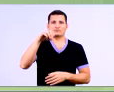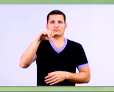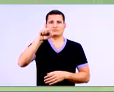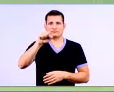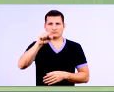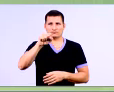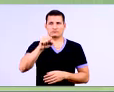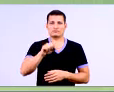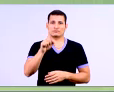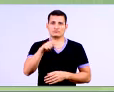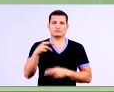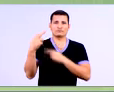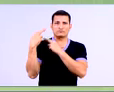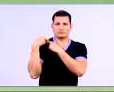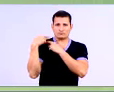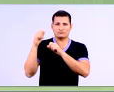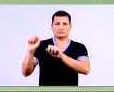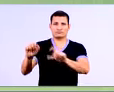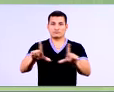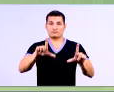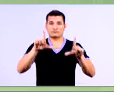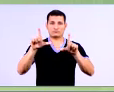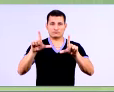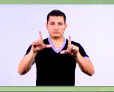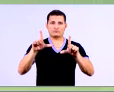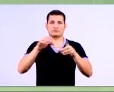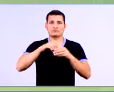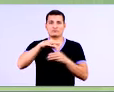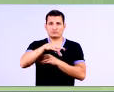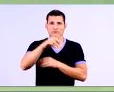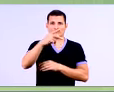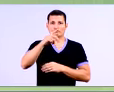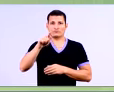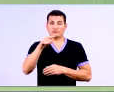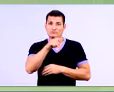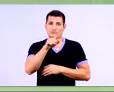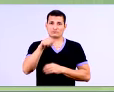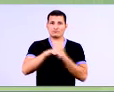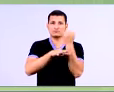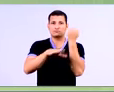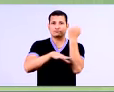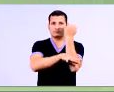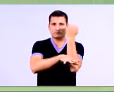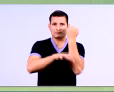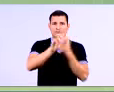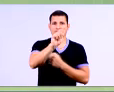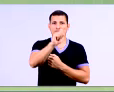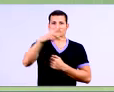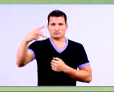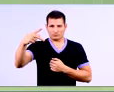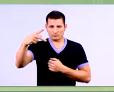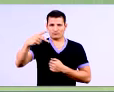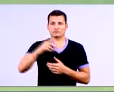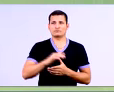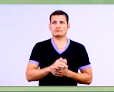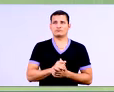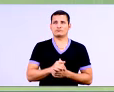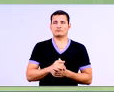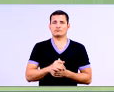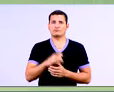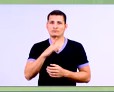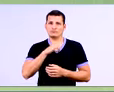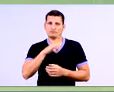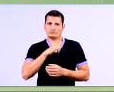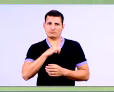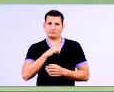são responsáveis por renderizar o conteúdo das páginas. Eles são chamados de servidores de aplicação e ficam